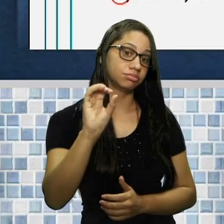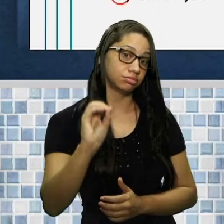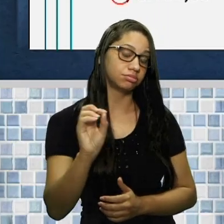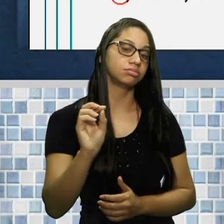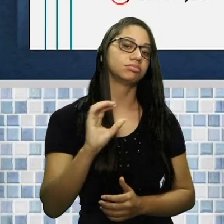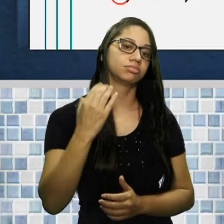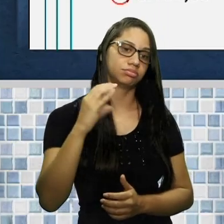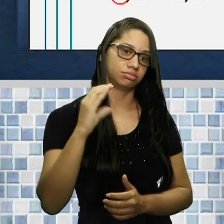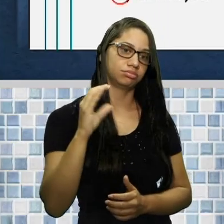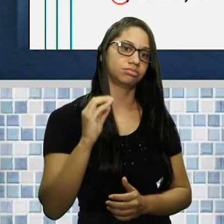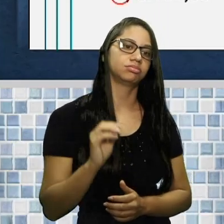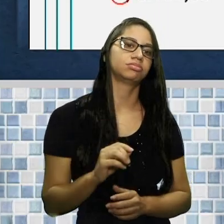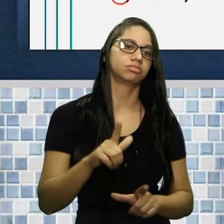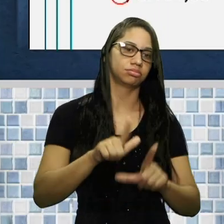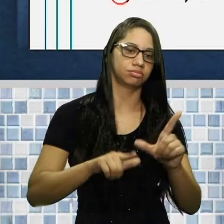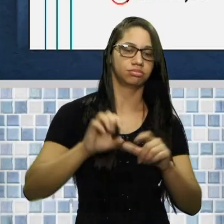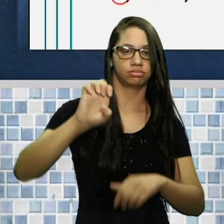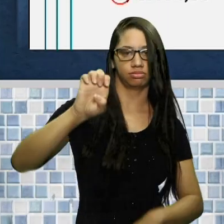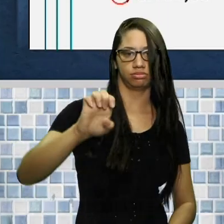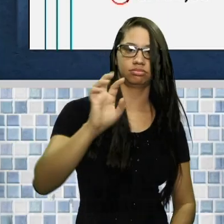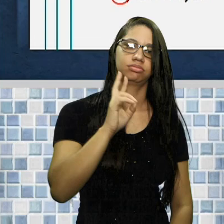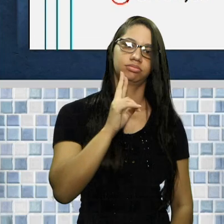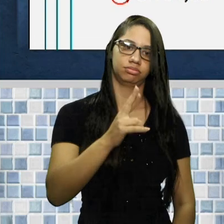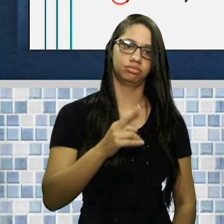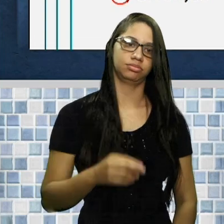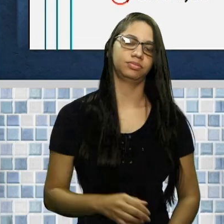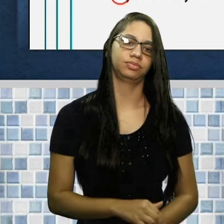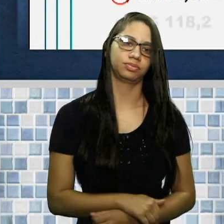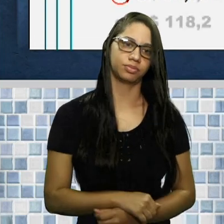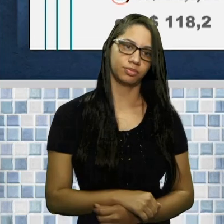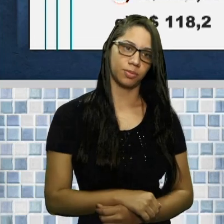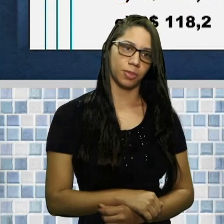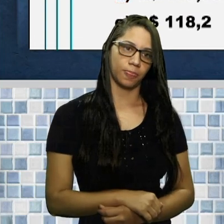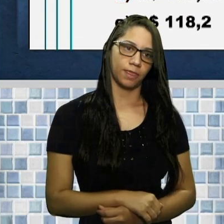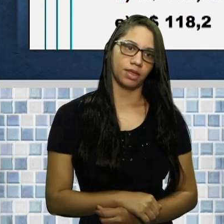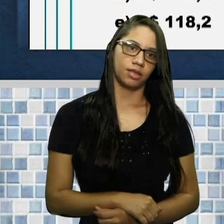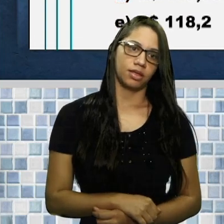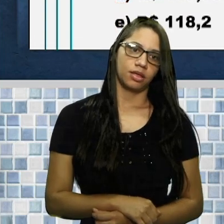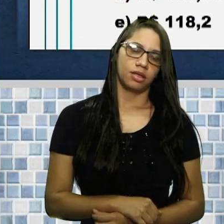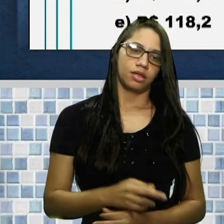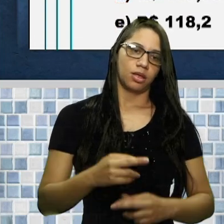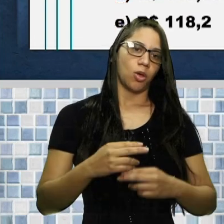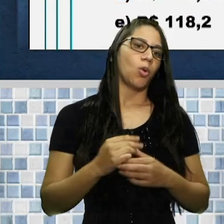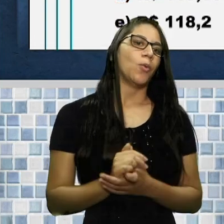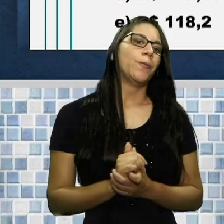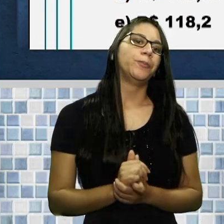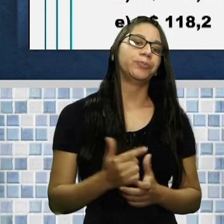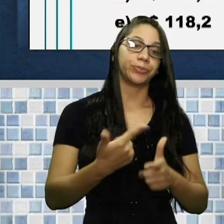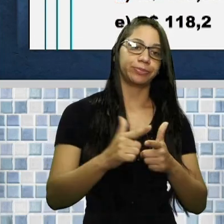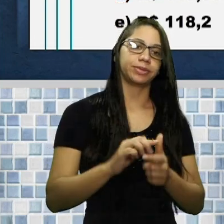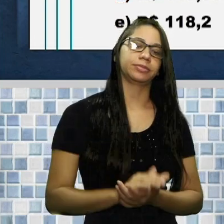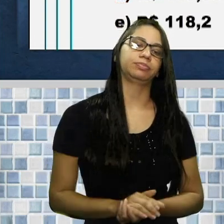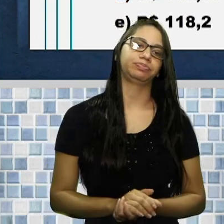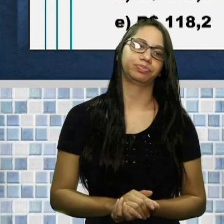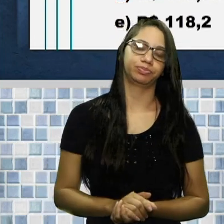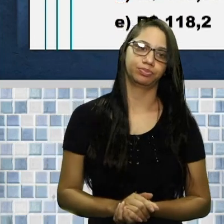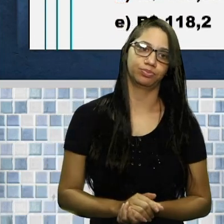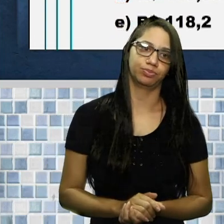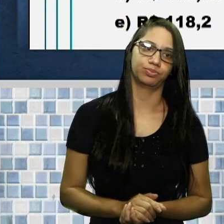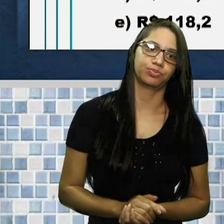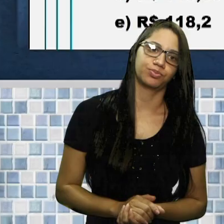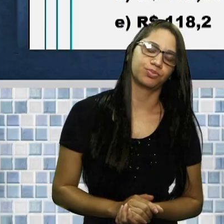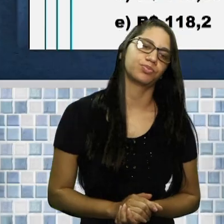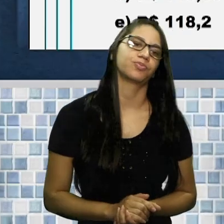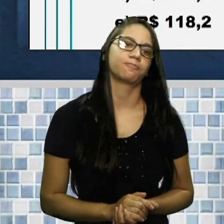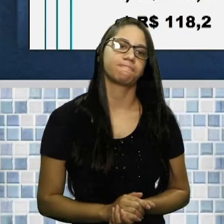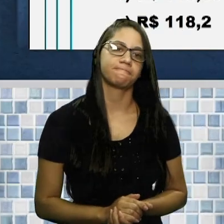R$ 8.164,80. Então, a nossa resposta correta é a letra E. E no próximo slide, situação problema. Vamos